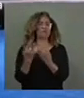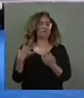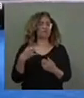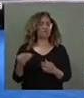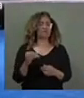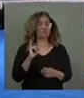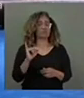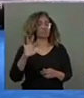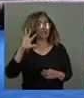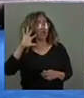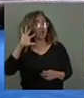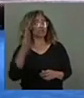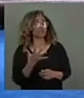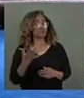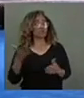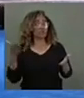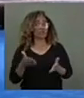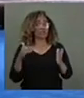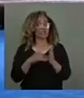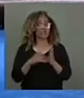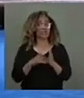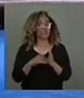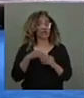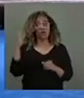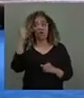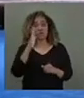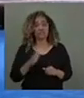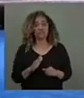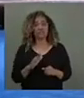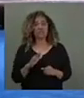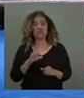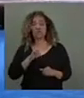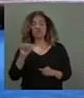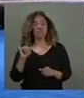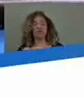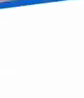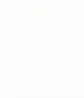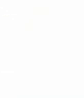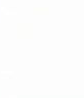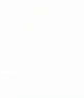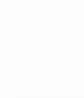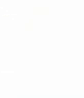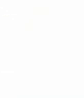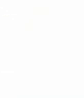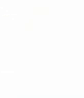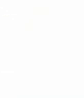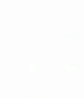casa não tomar uma atitude, o Brasil não cobrará de Alexandre de Moraes. Vai cobrar do senhor.